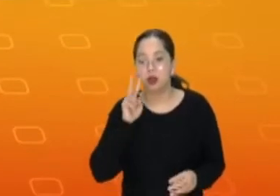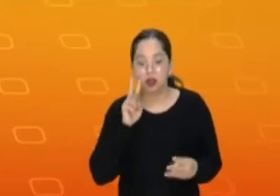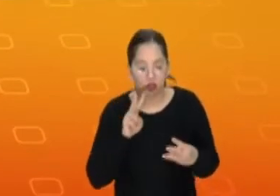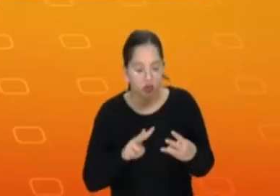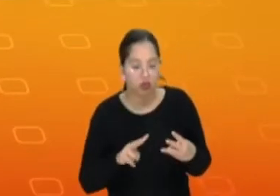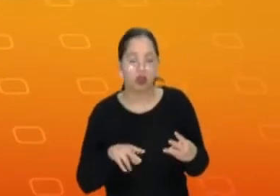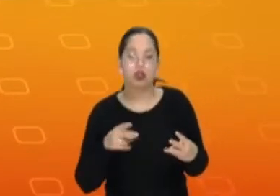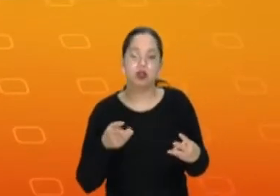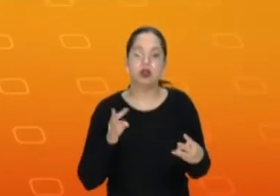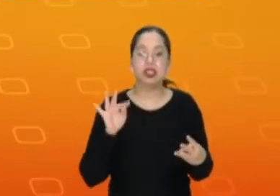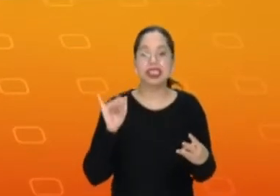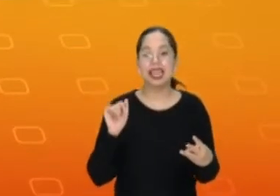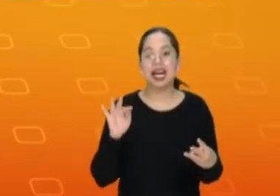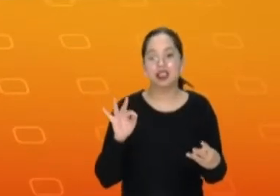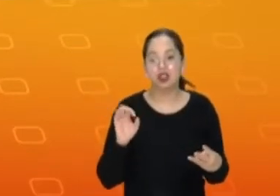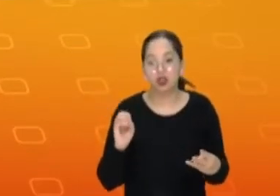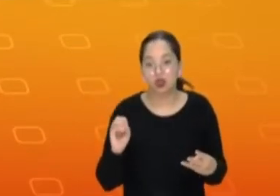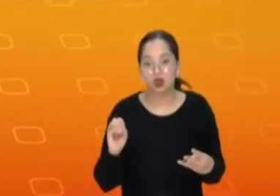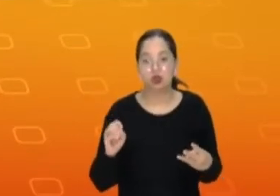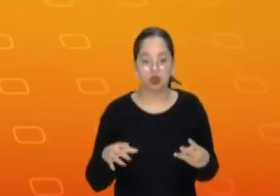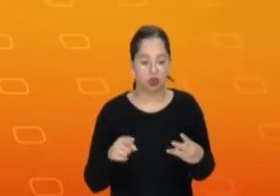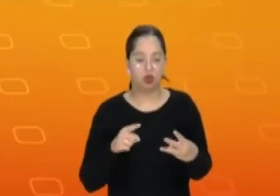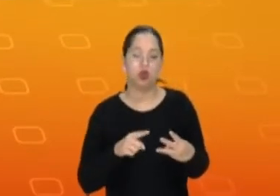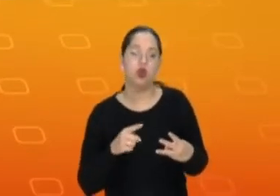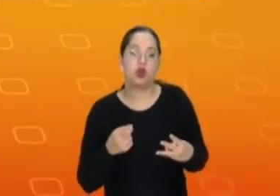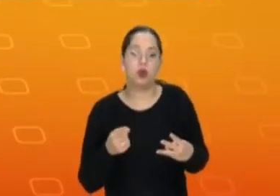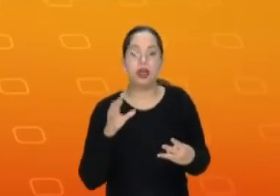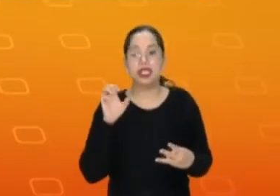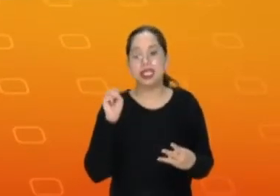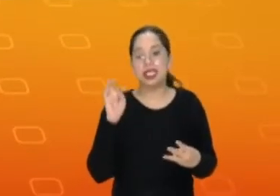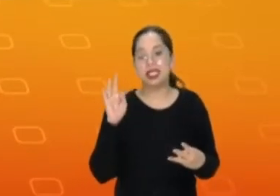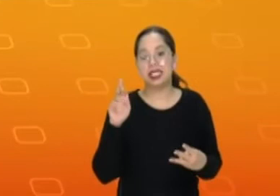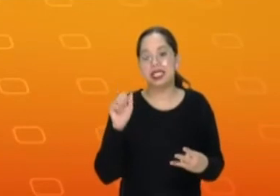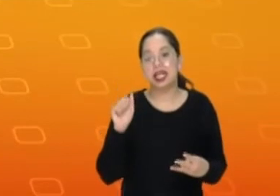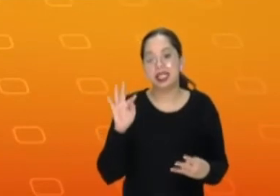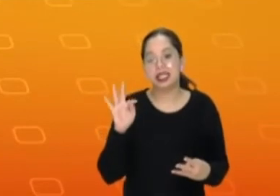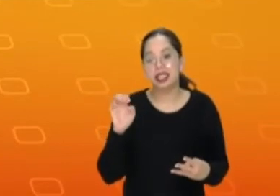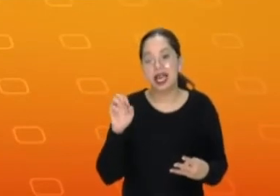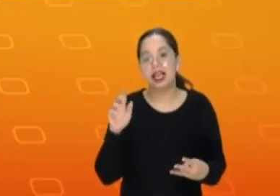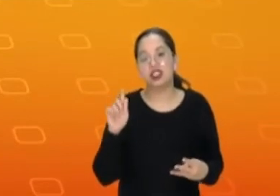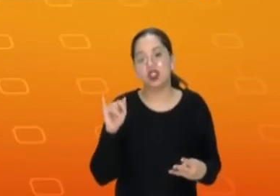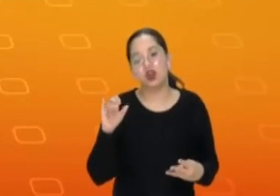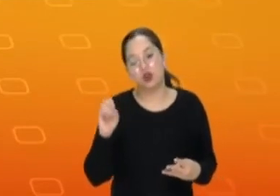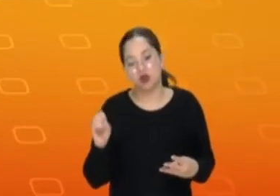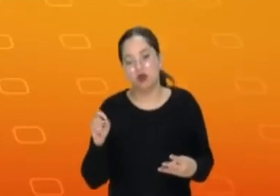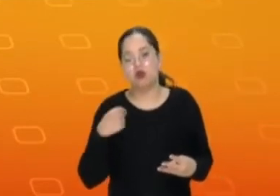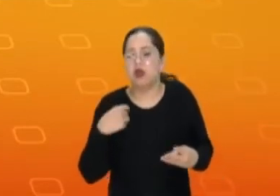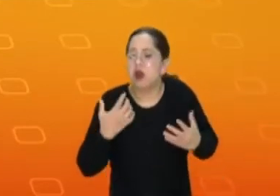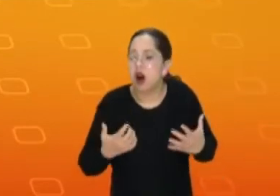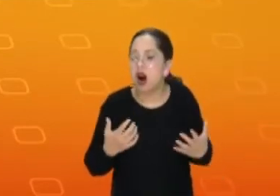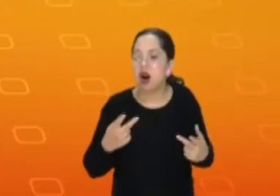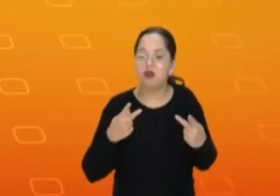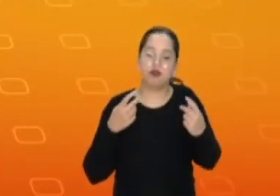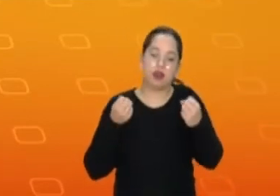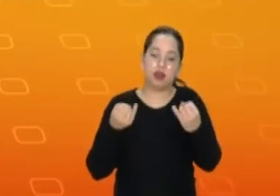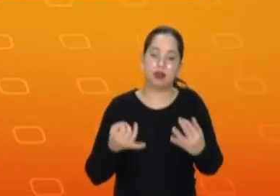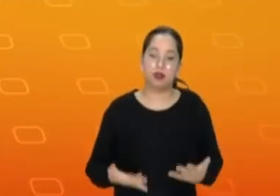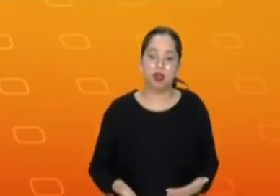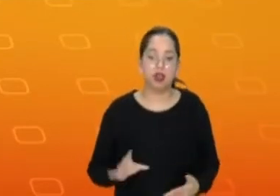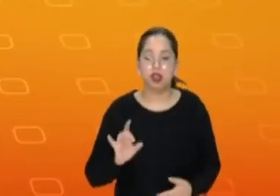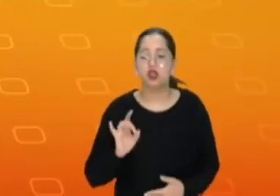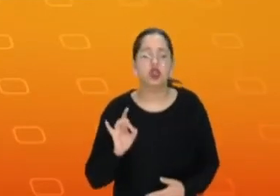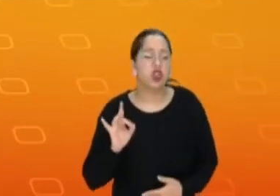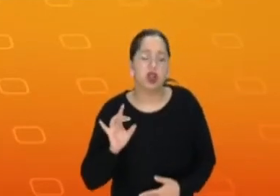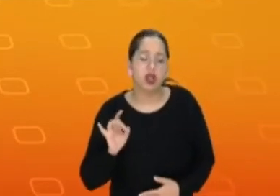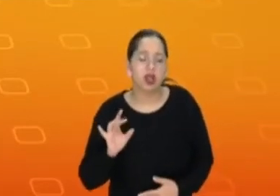tático, operacional, ou mais estratégico, né? O que eu quero dizer com isso? É só para falar aqui, a